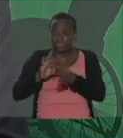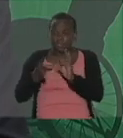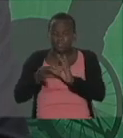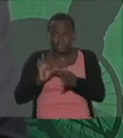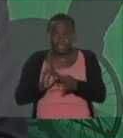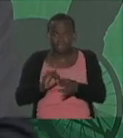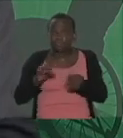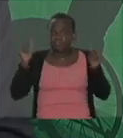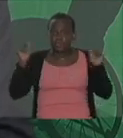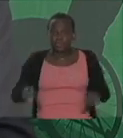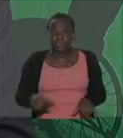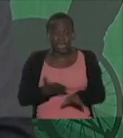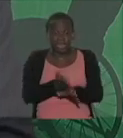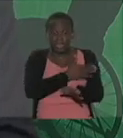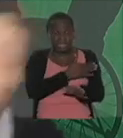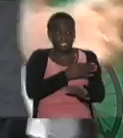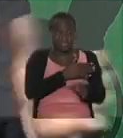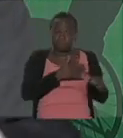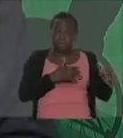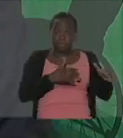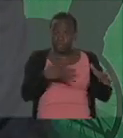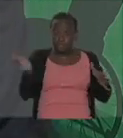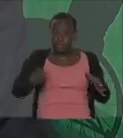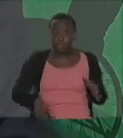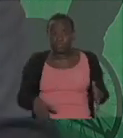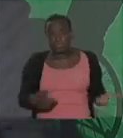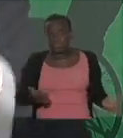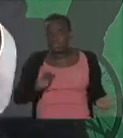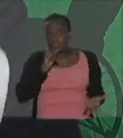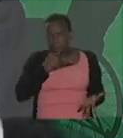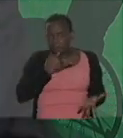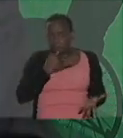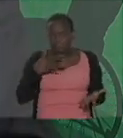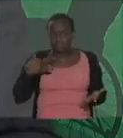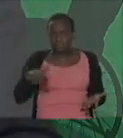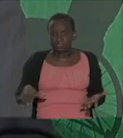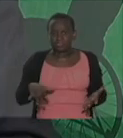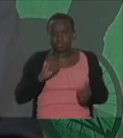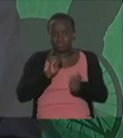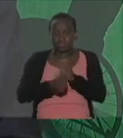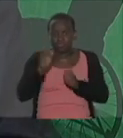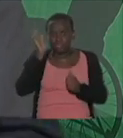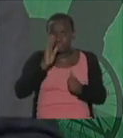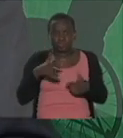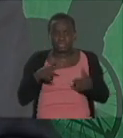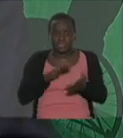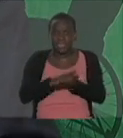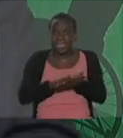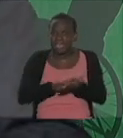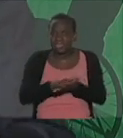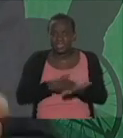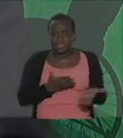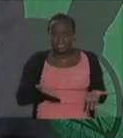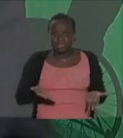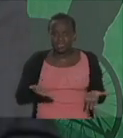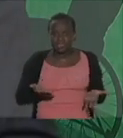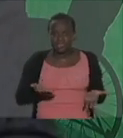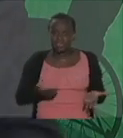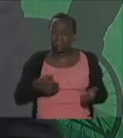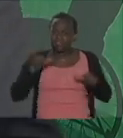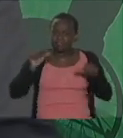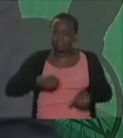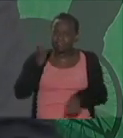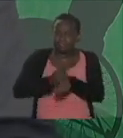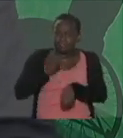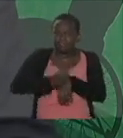saiu dos Jogos Olímpicos pior do que entrou em termos de equipamento e é lamentável que o esporte brasileiro não tenha ficado com nada